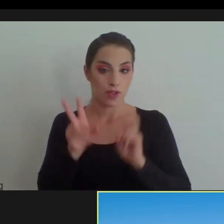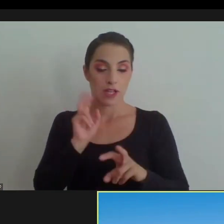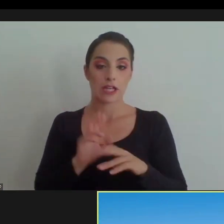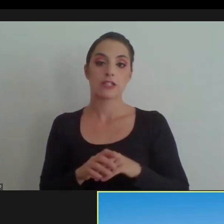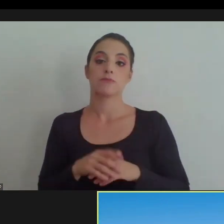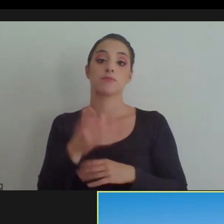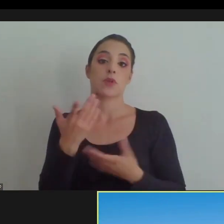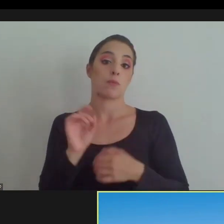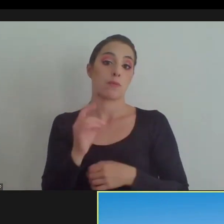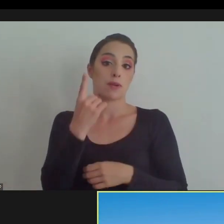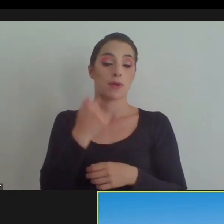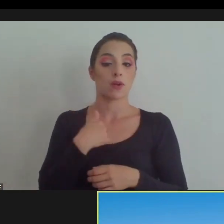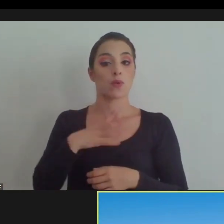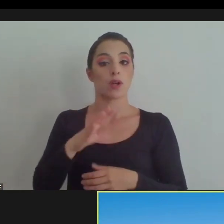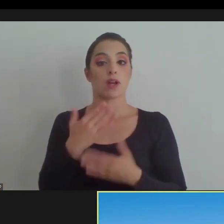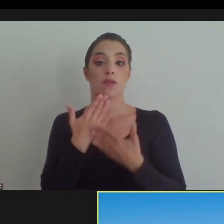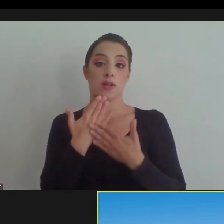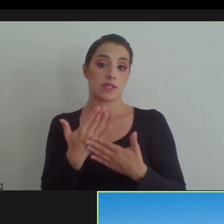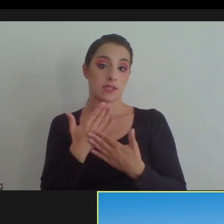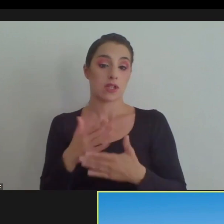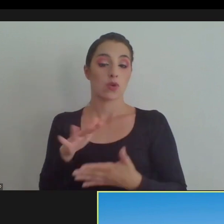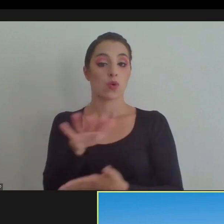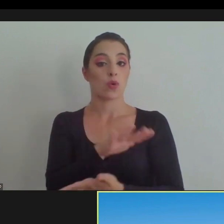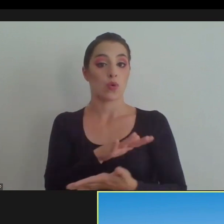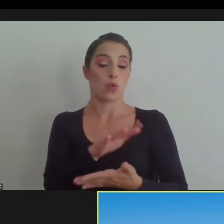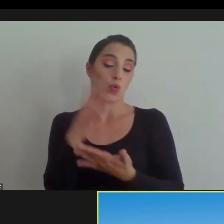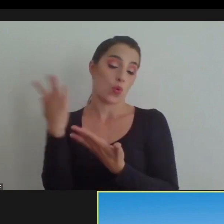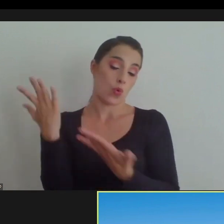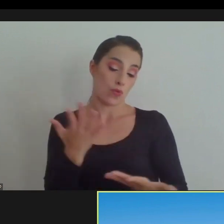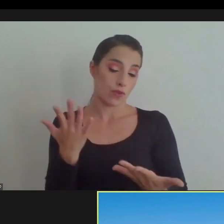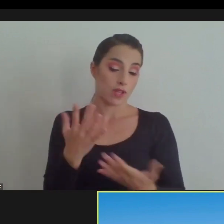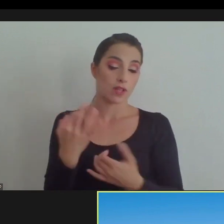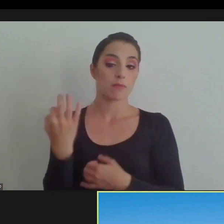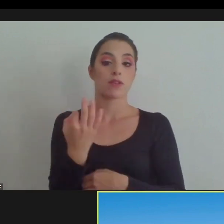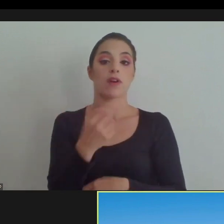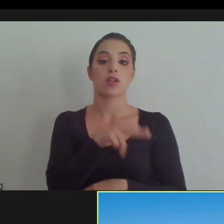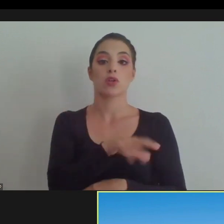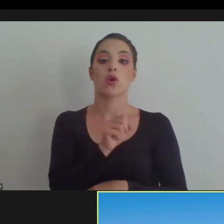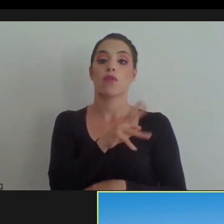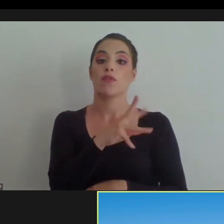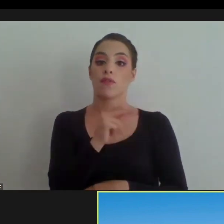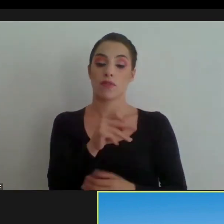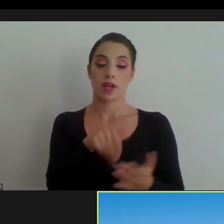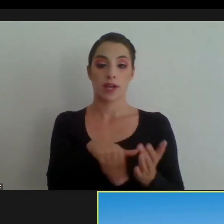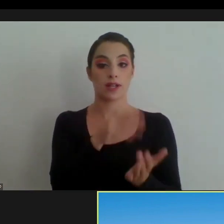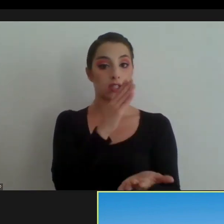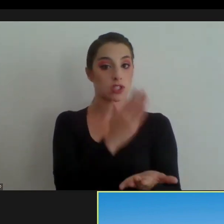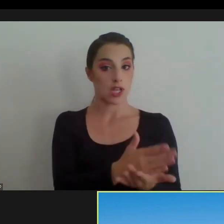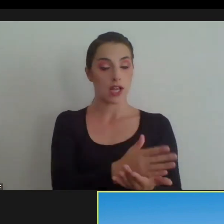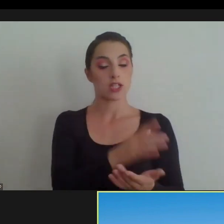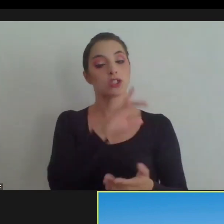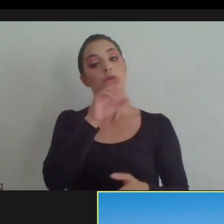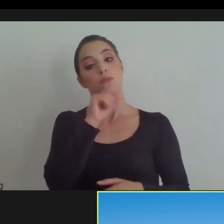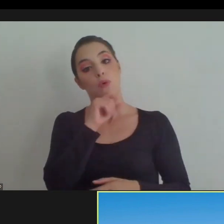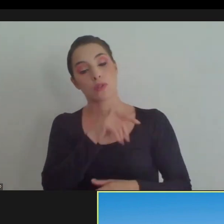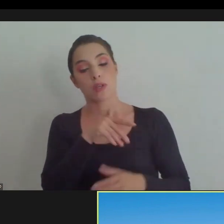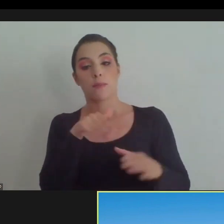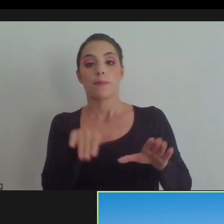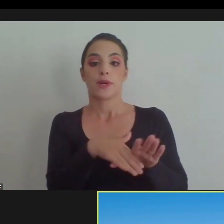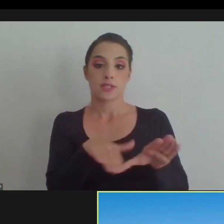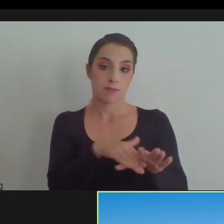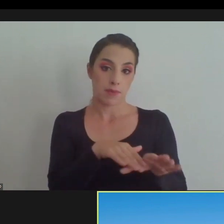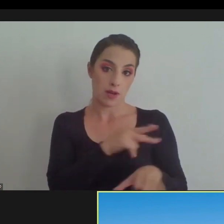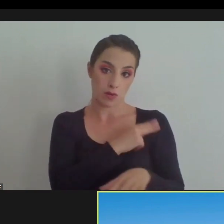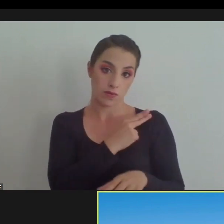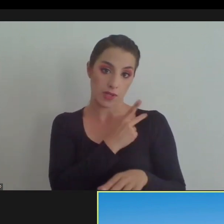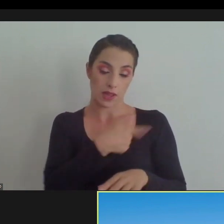primeiro lugar, agradecer o convite para que a nova SBE, o Cifal Cascais, participe neste webinar. É